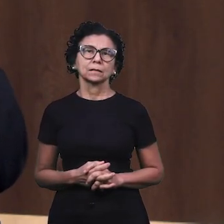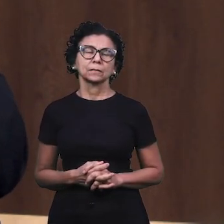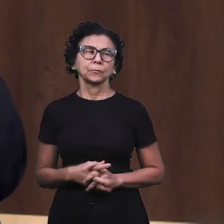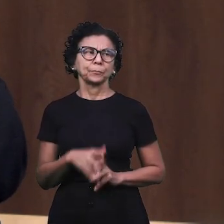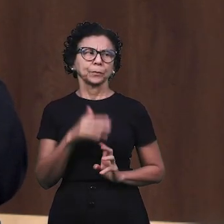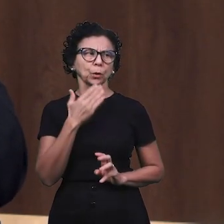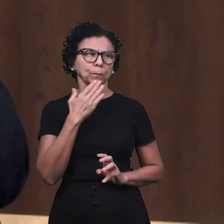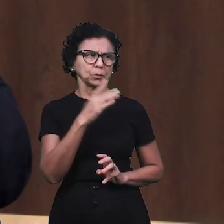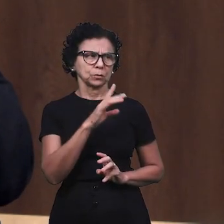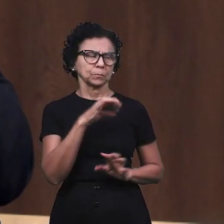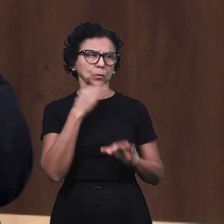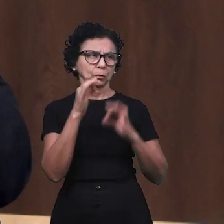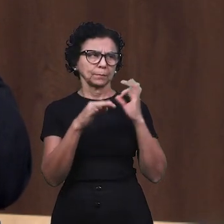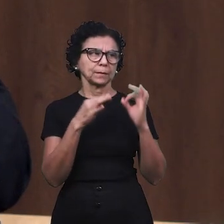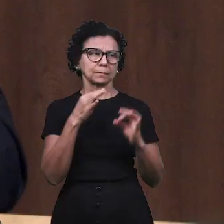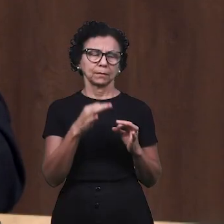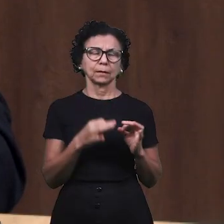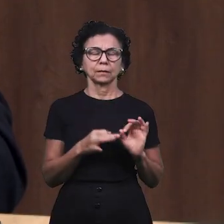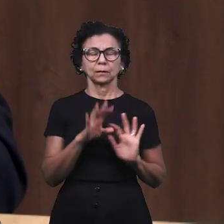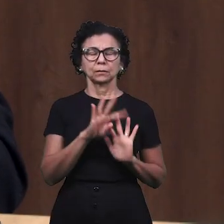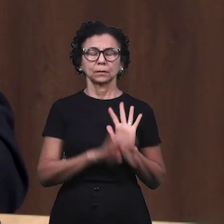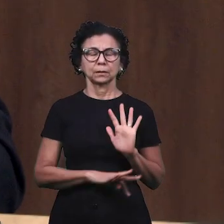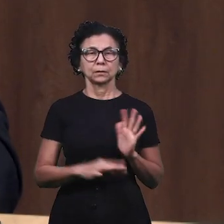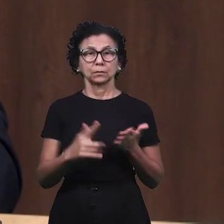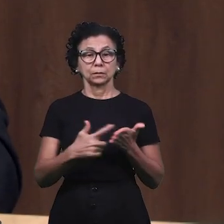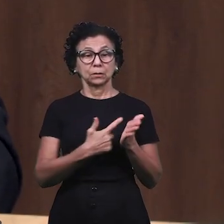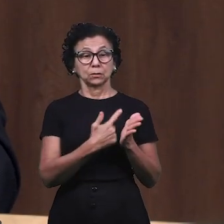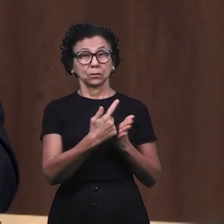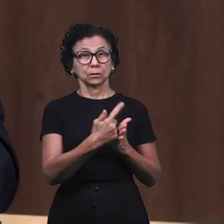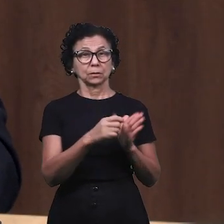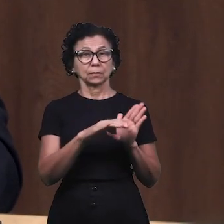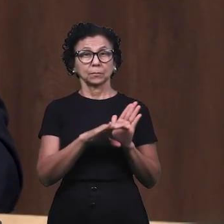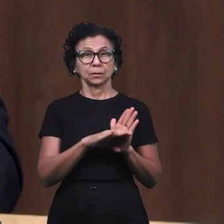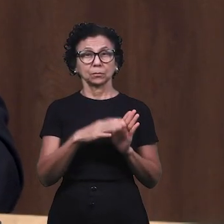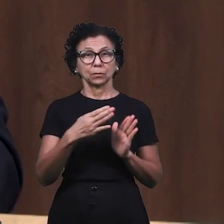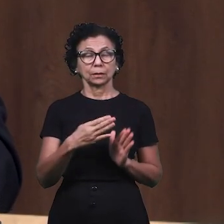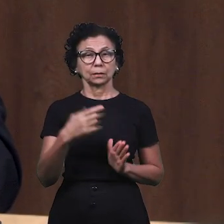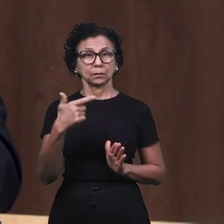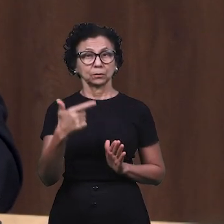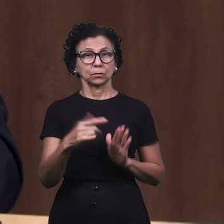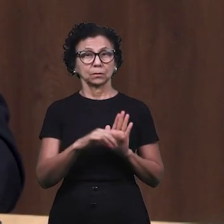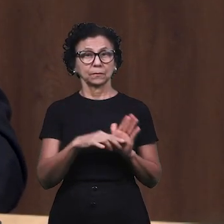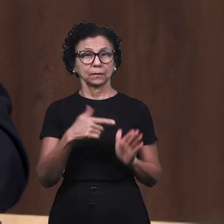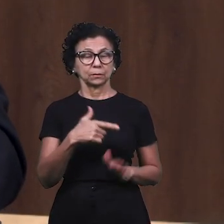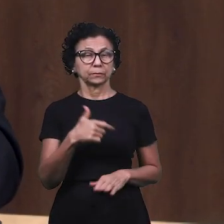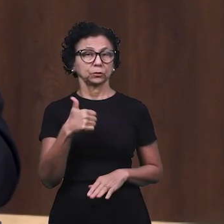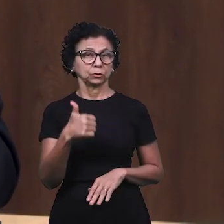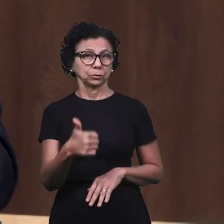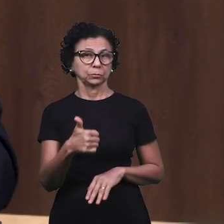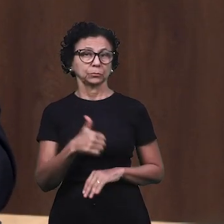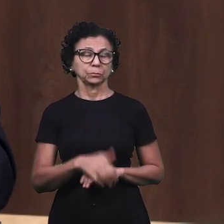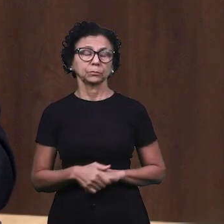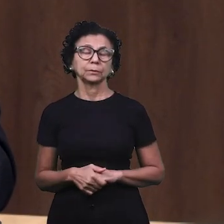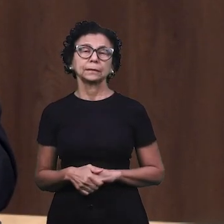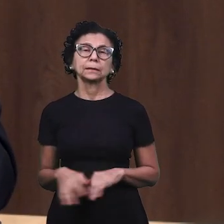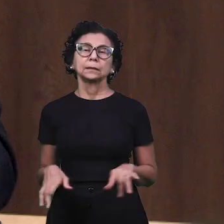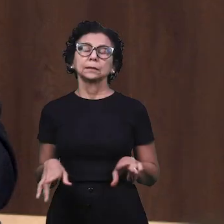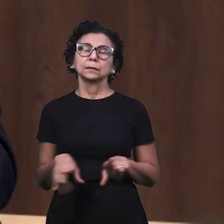até mesmo comentar. É o texto que está em Gênesis 42, verso 21, que fala